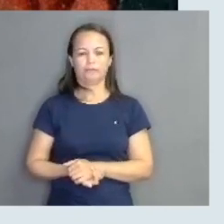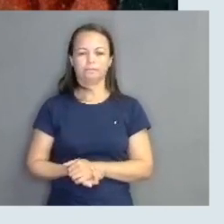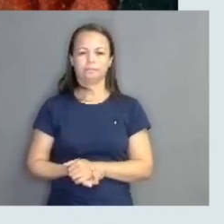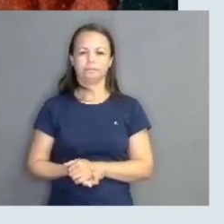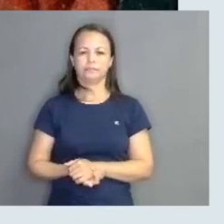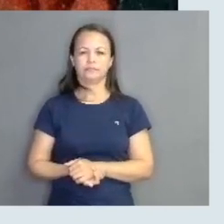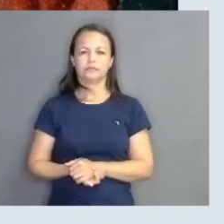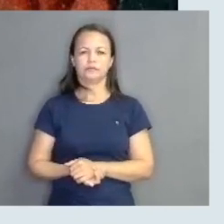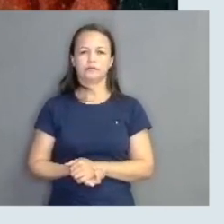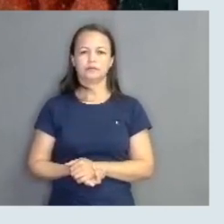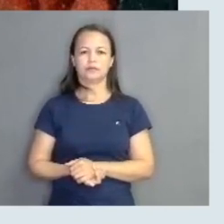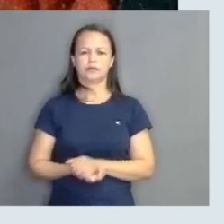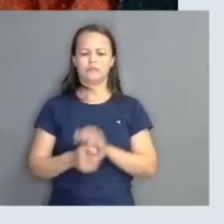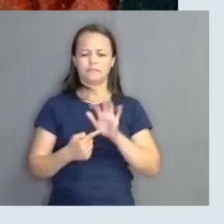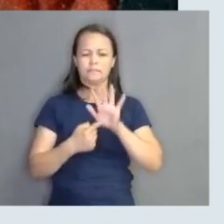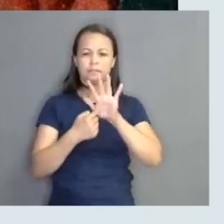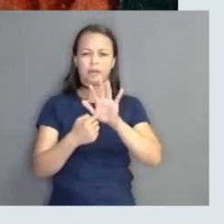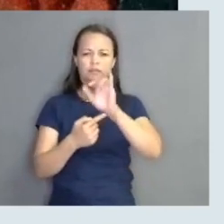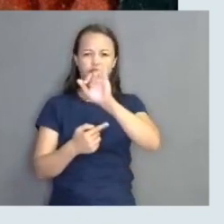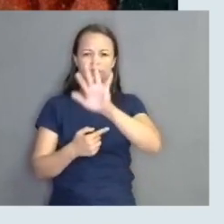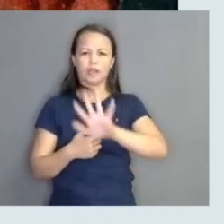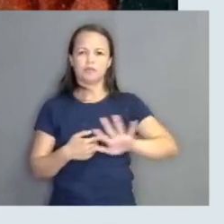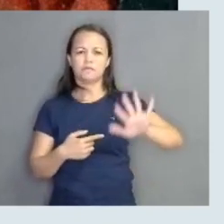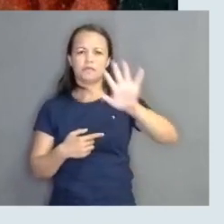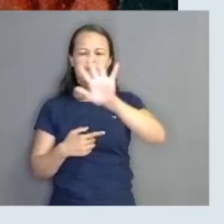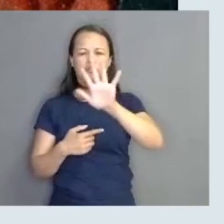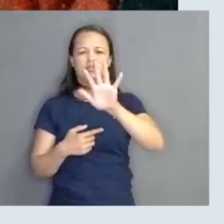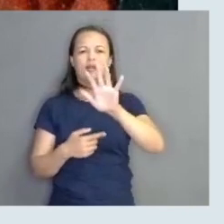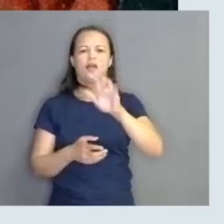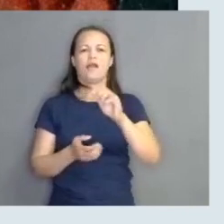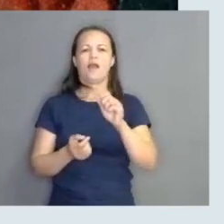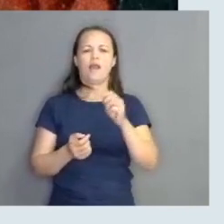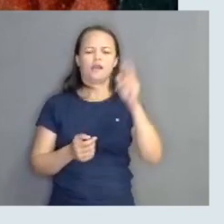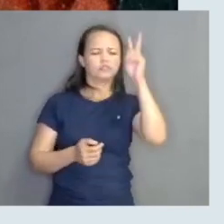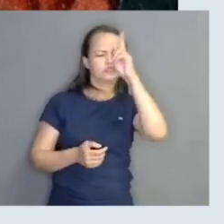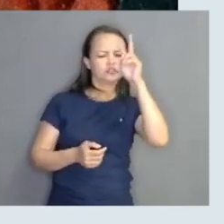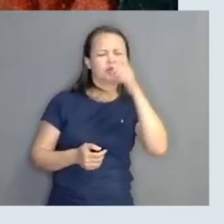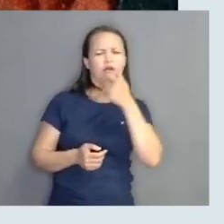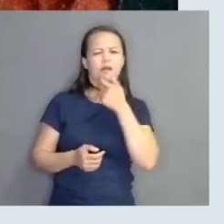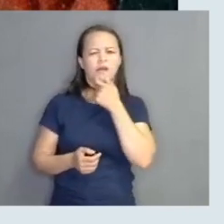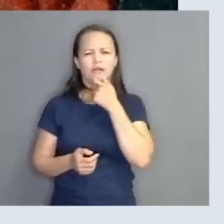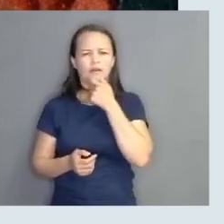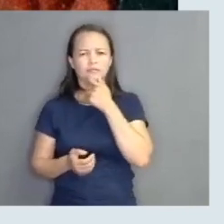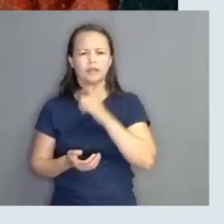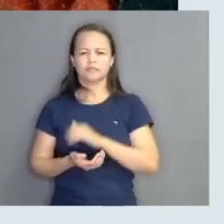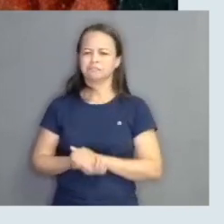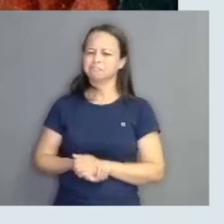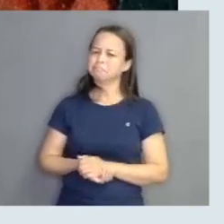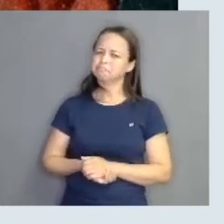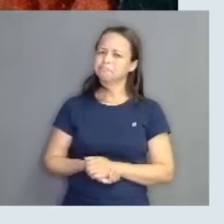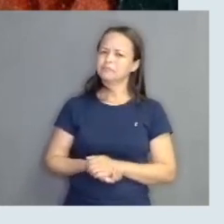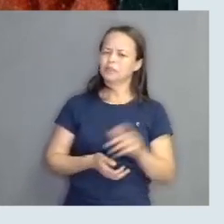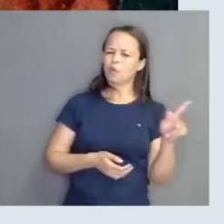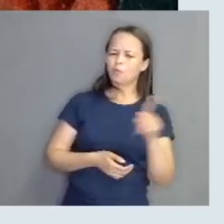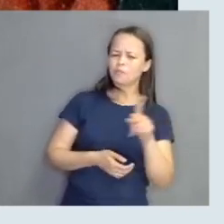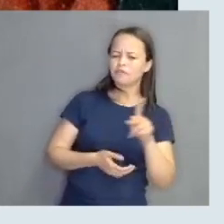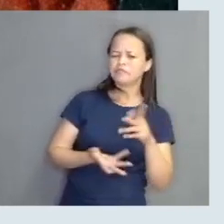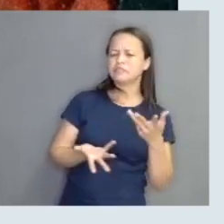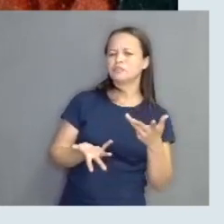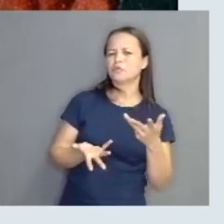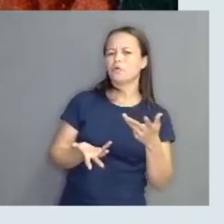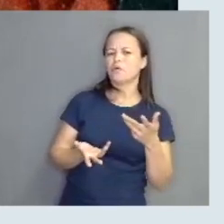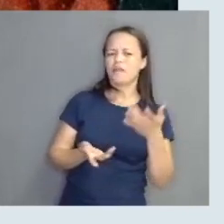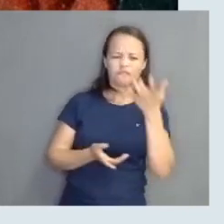Através de uma imagem, vamos resgatar a história da Inglaterra. Poxa, professor Flávio, então é fácil aprender